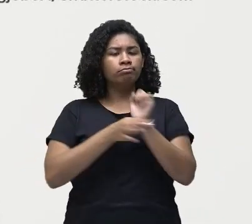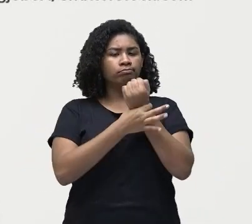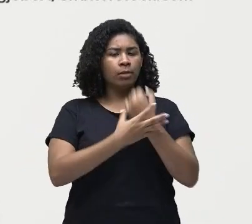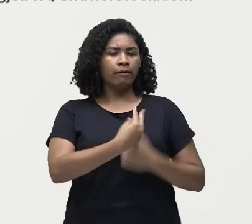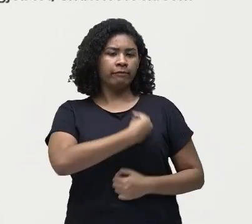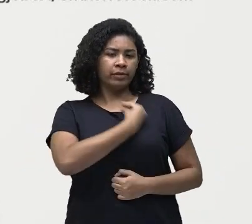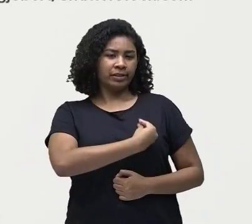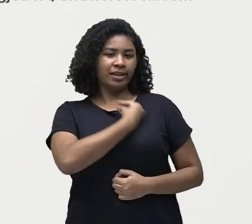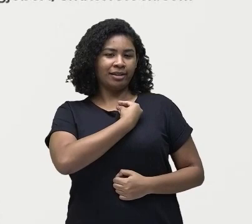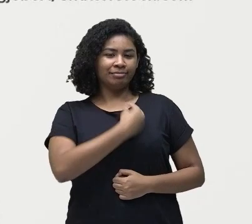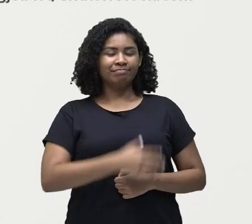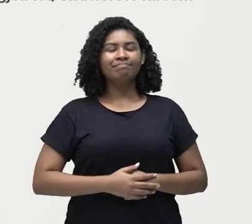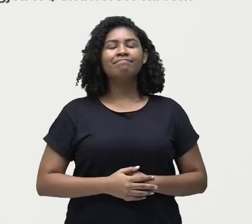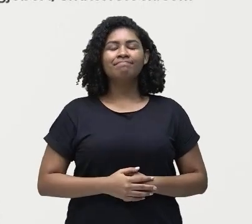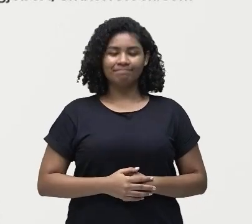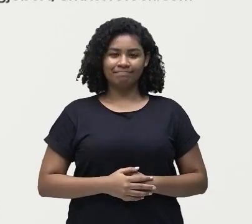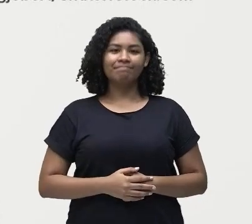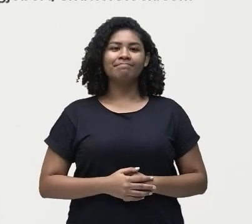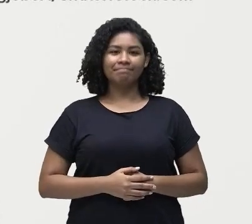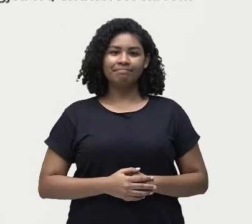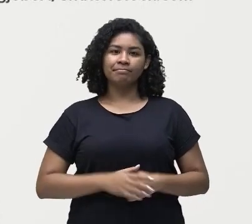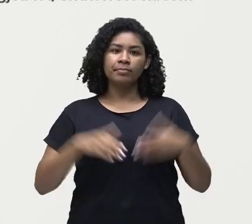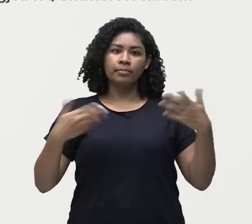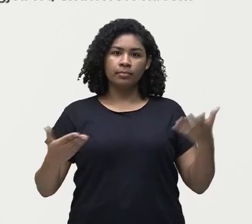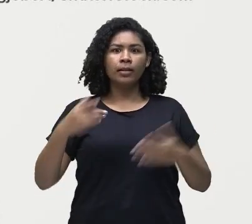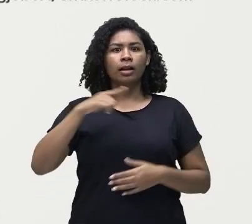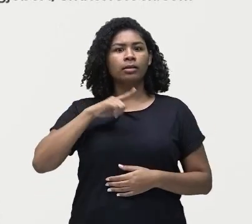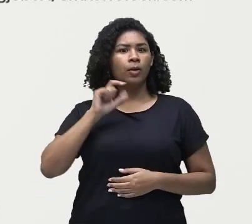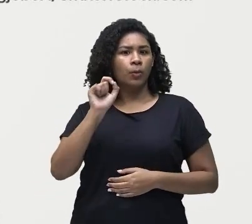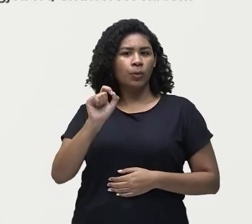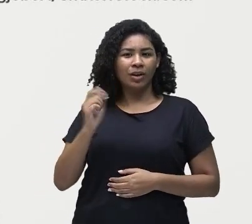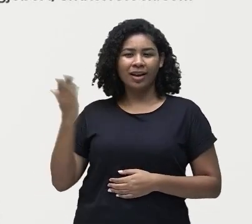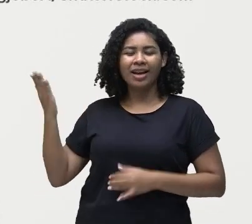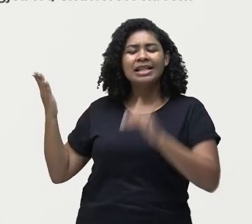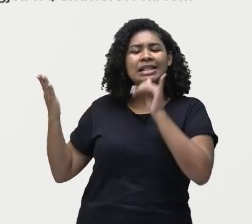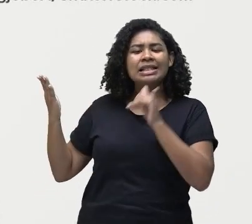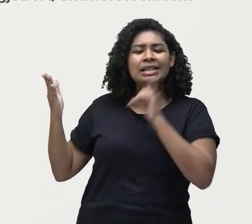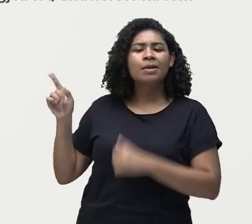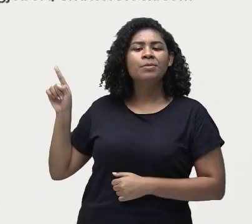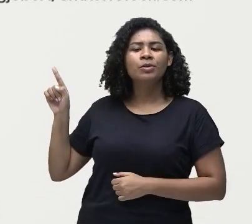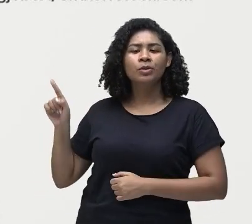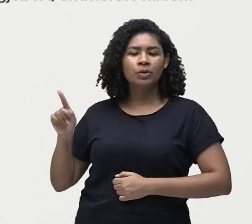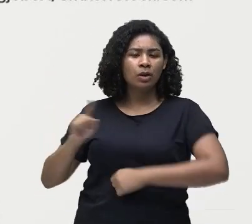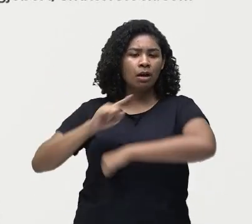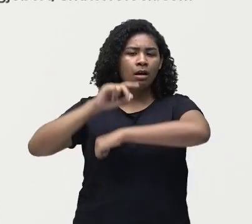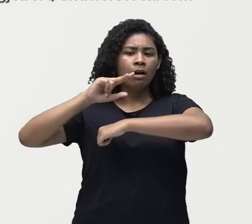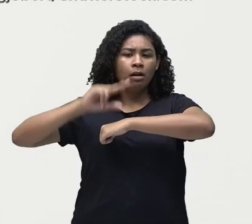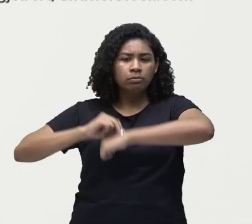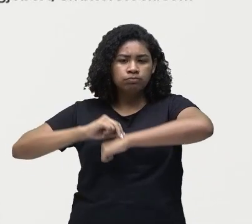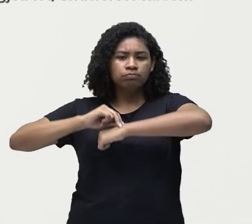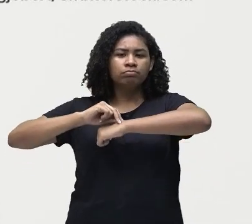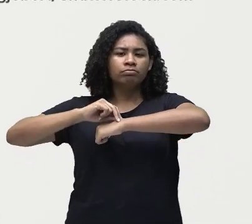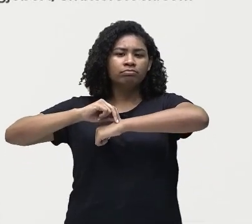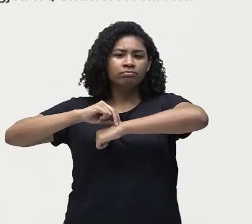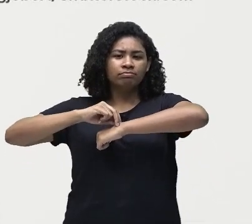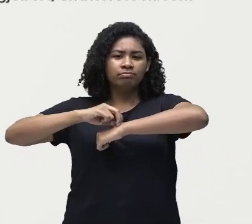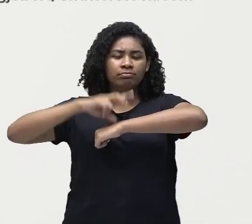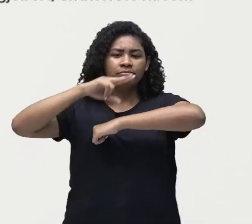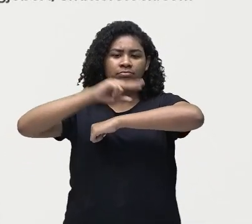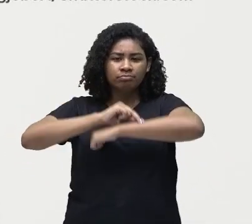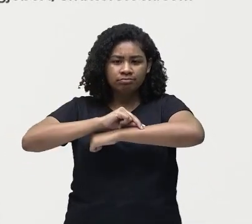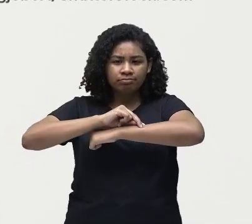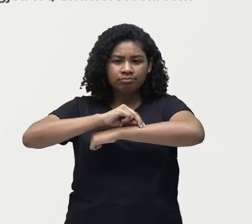sua sobrevivência. A gente tem aí um exemplo, o gafanhoto, que é um